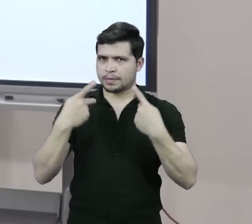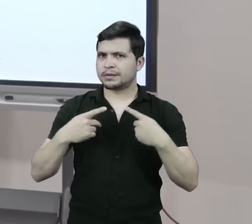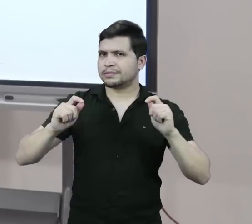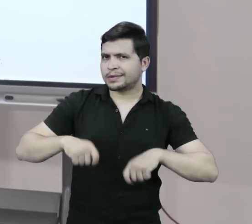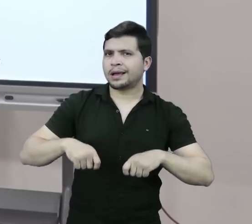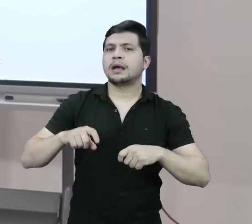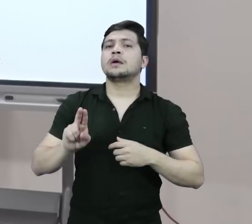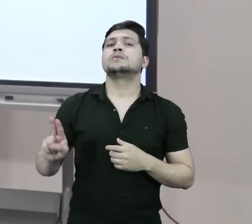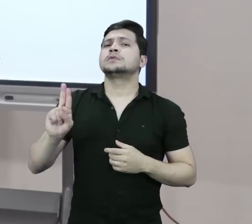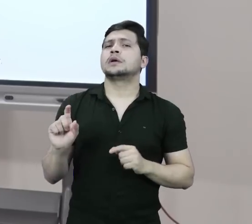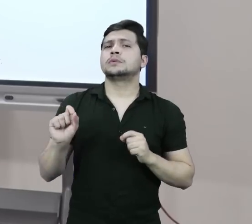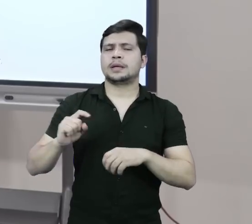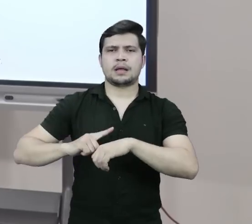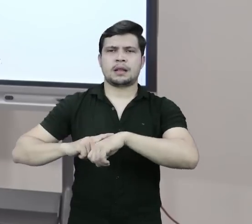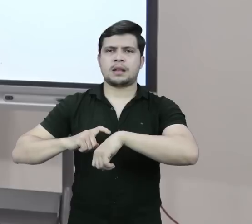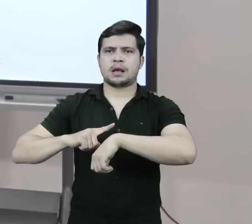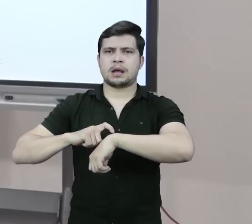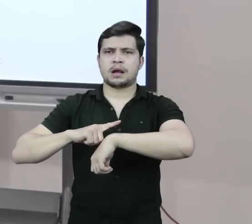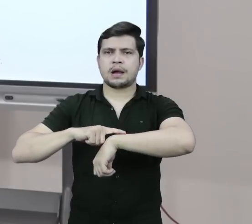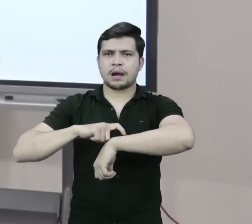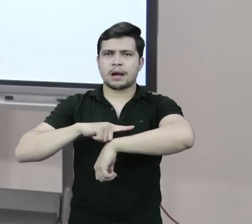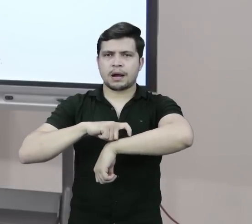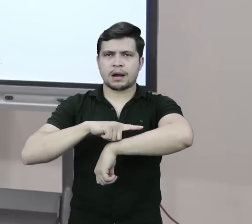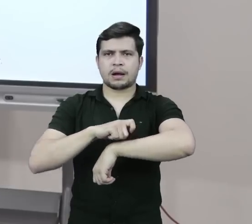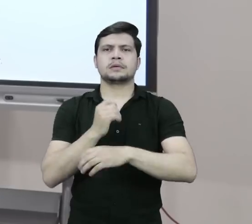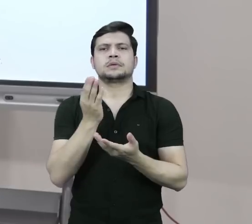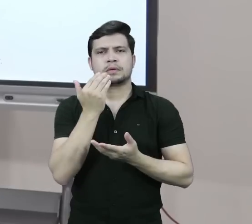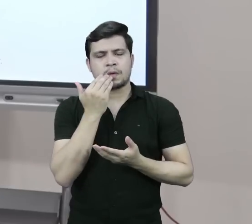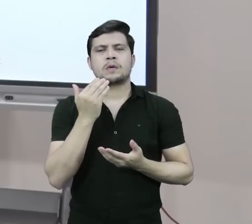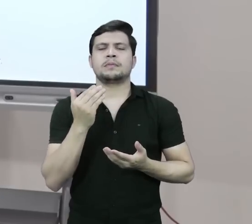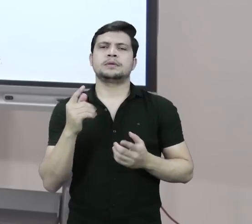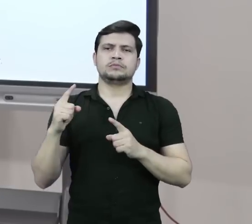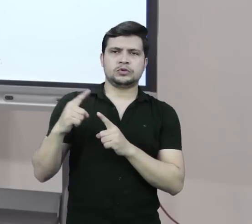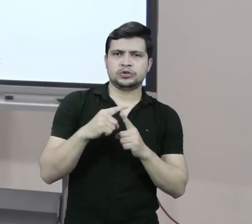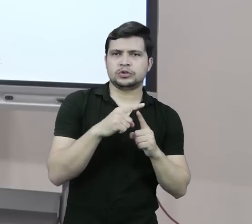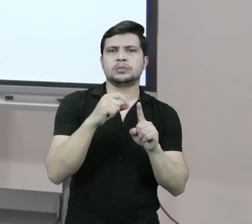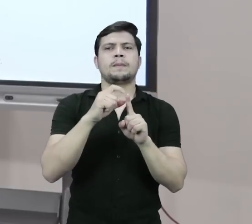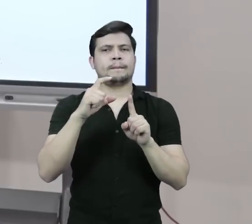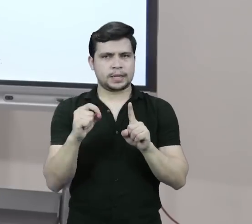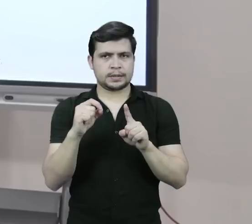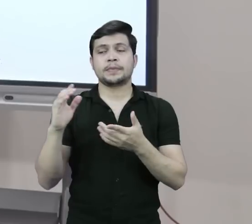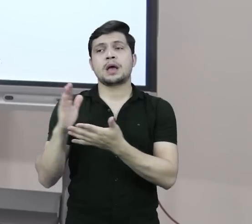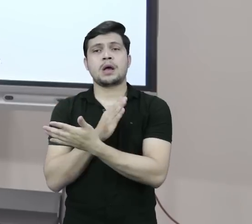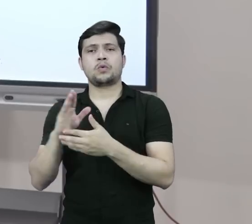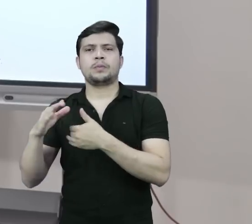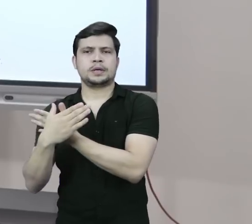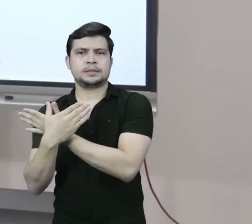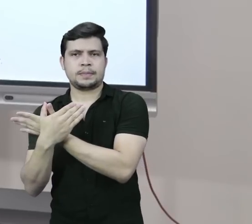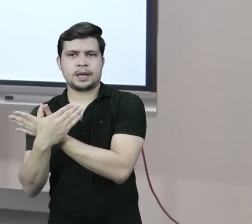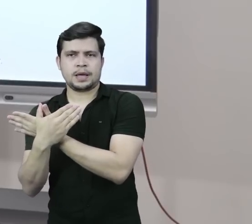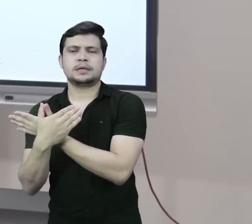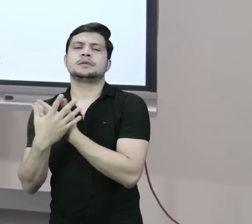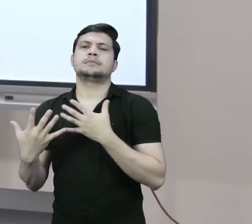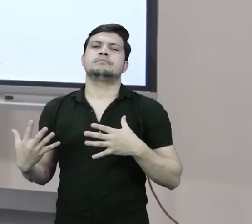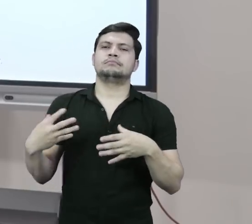lagarta que se alimenta de folhas de algodoeiro. Algumas espécies de borboleta depositam seus ovos nessa cultura. A